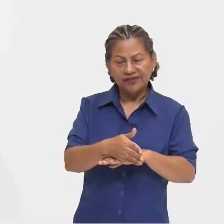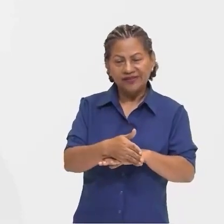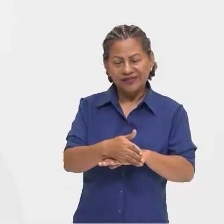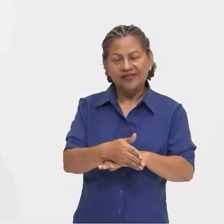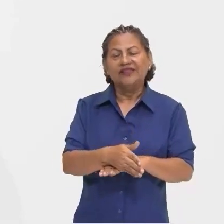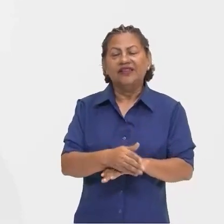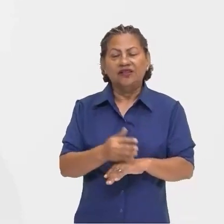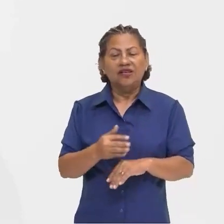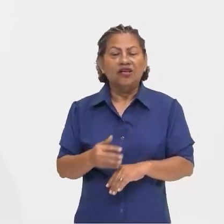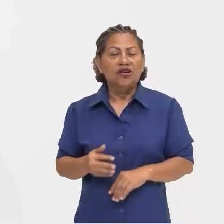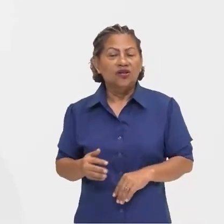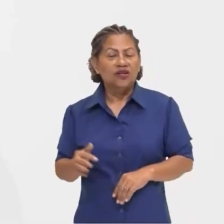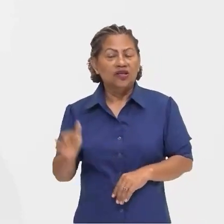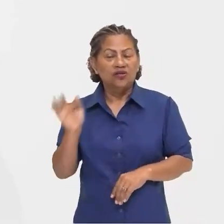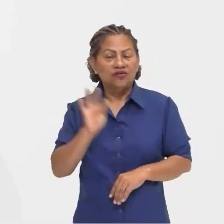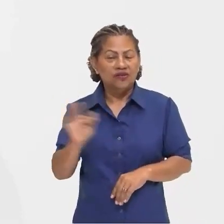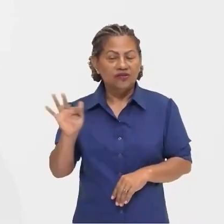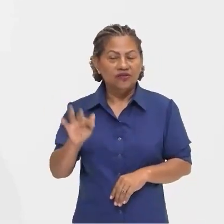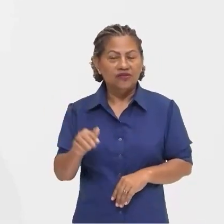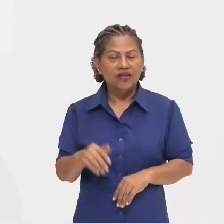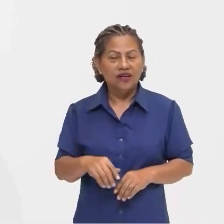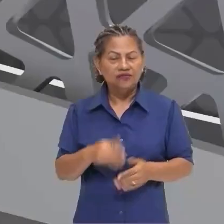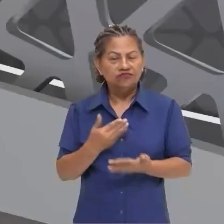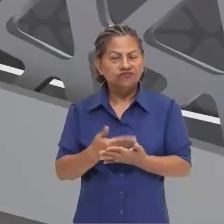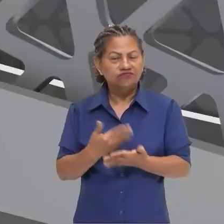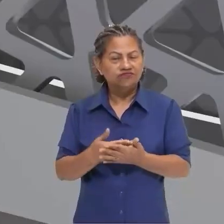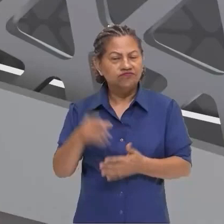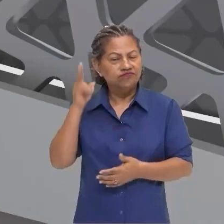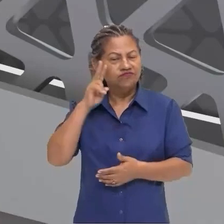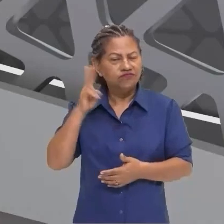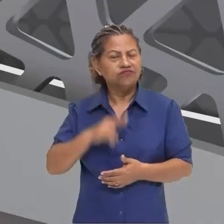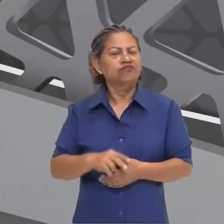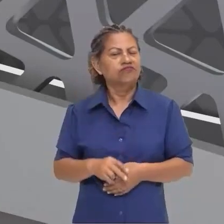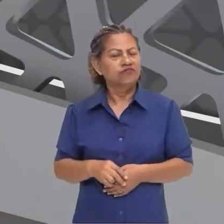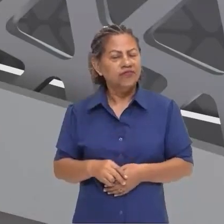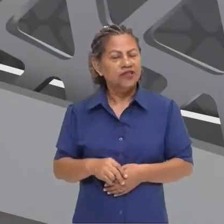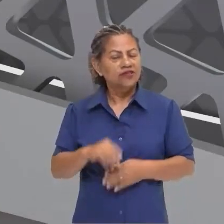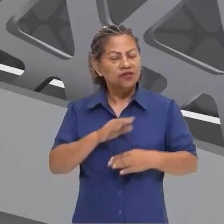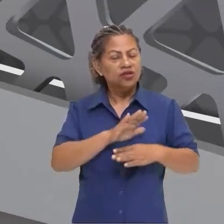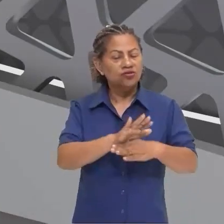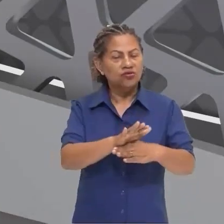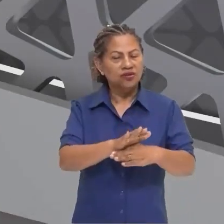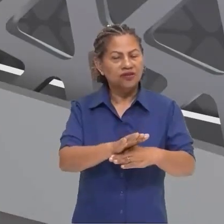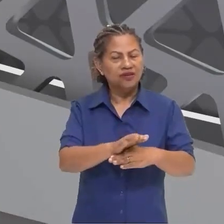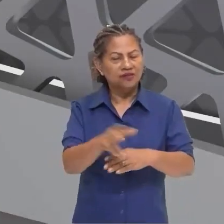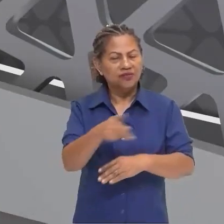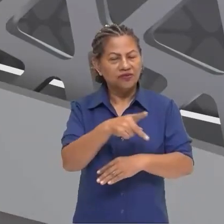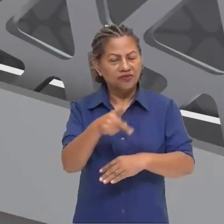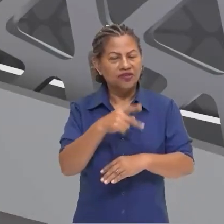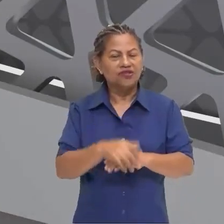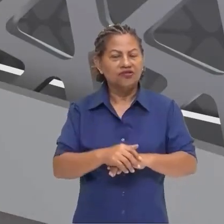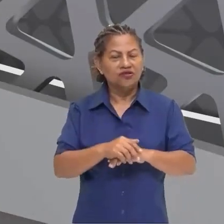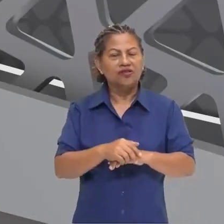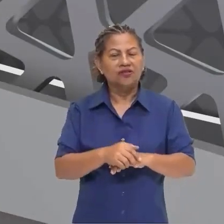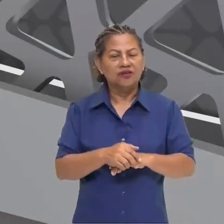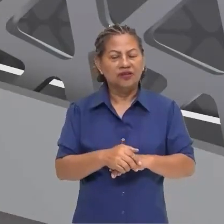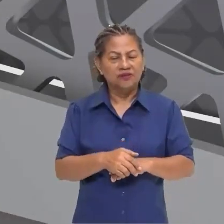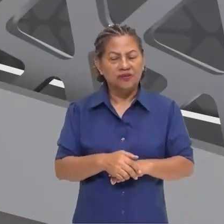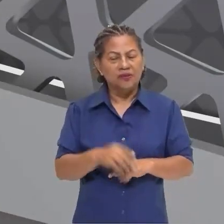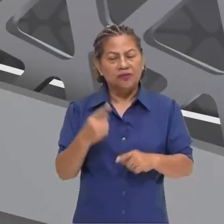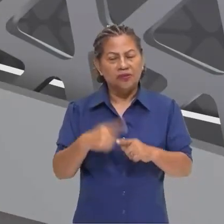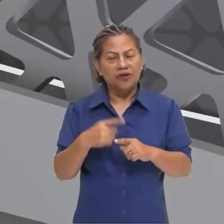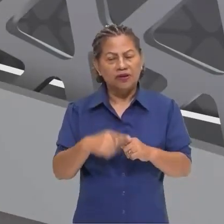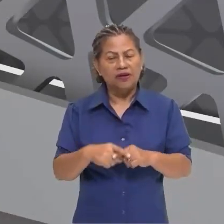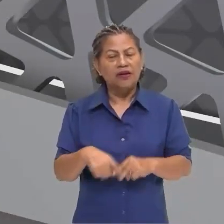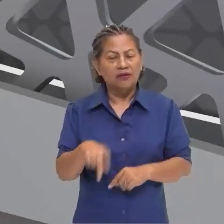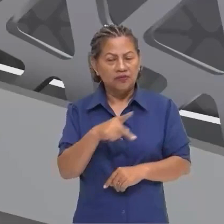Porque eu reconhecia as habilidades que eu tinha que iam me ajudar a concluir um curso de licenciatura em História. Eu escrevia